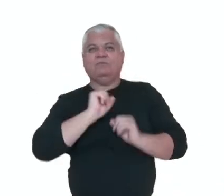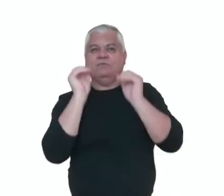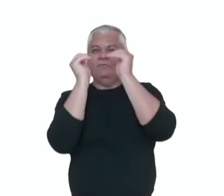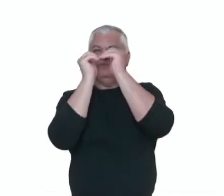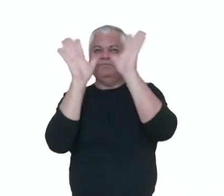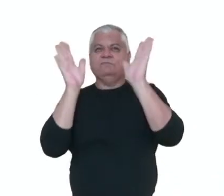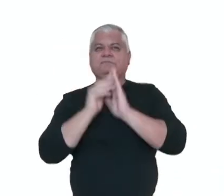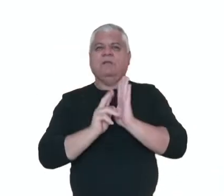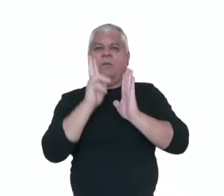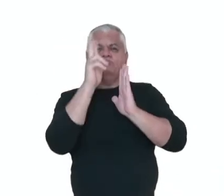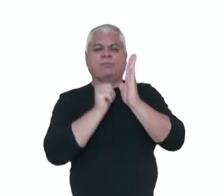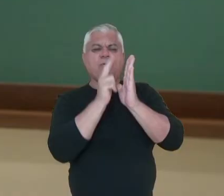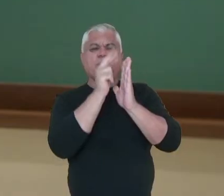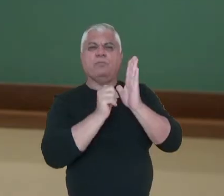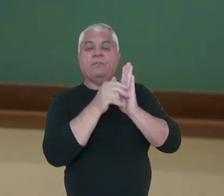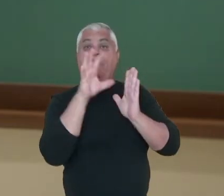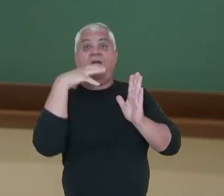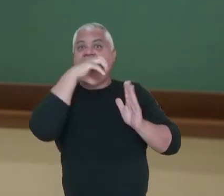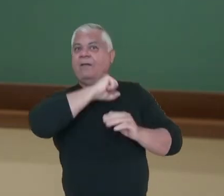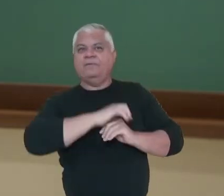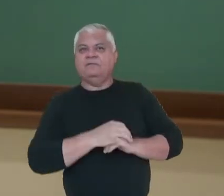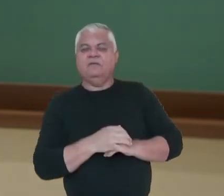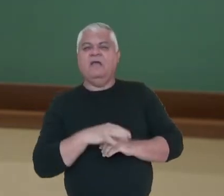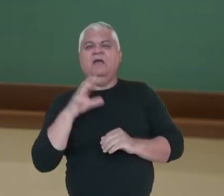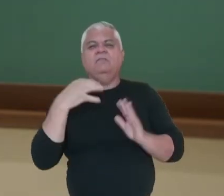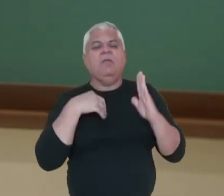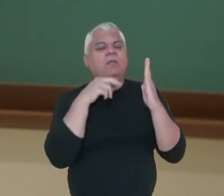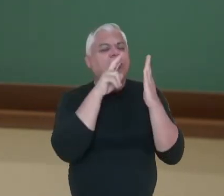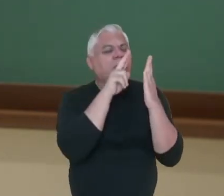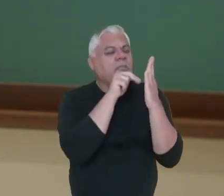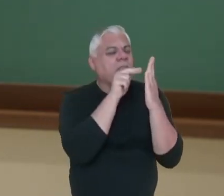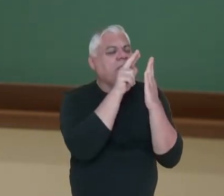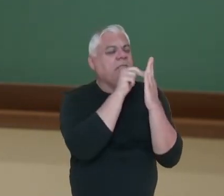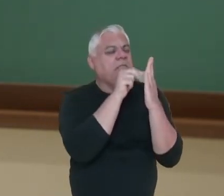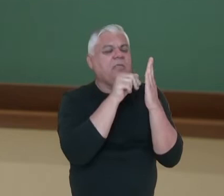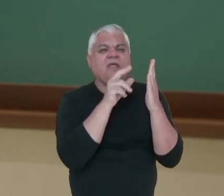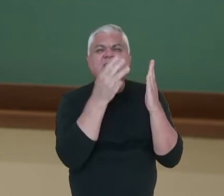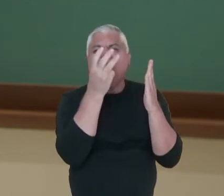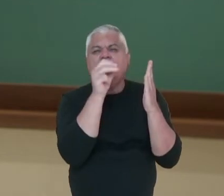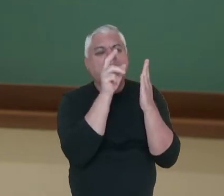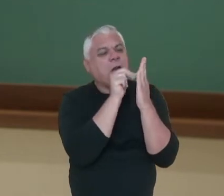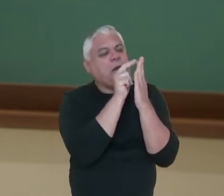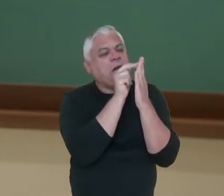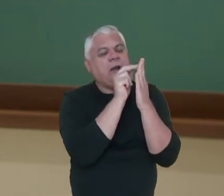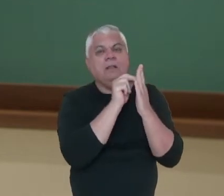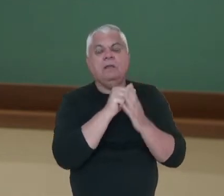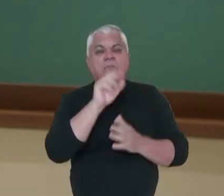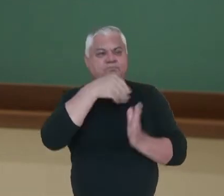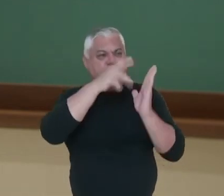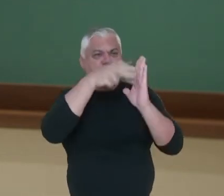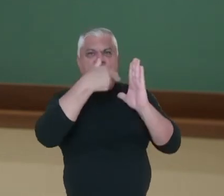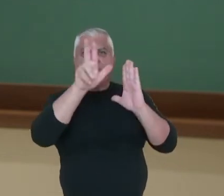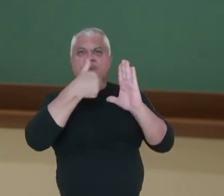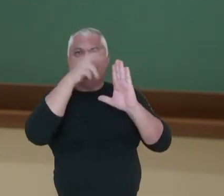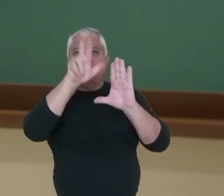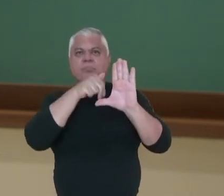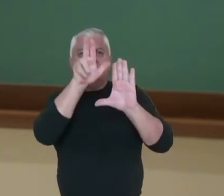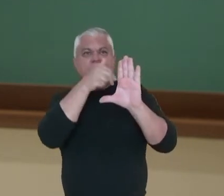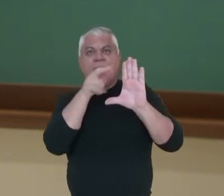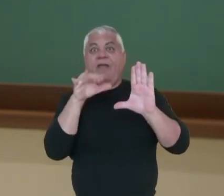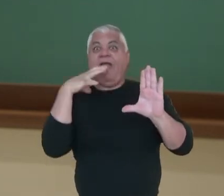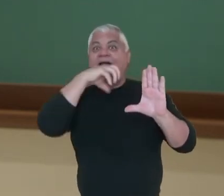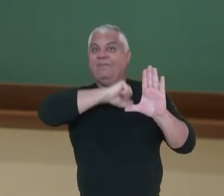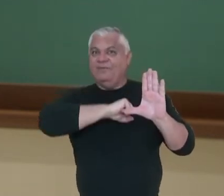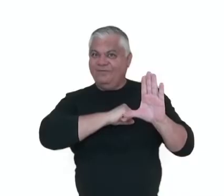em poucas pinceladas. Então, aquela pintura que precisava lá, de repente, umas 30 pinceladas, eles fazem quatro pinceladas. Eles são rápidos para aproveitar a